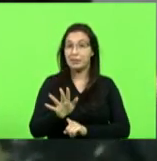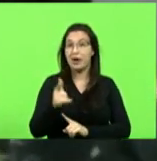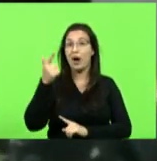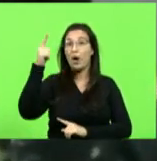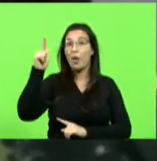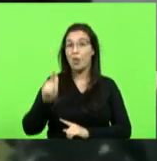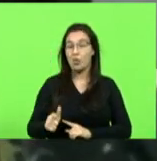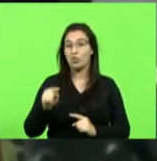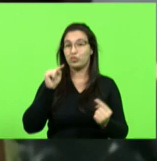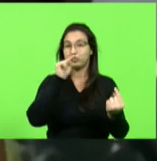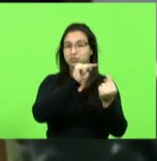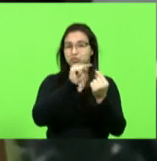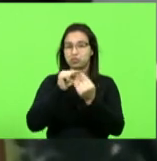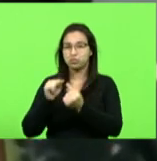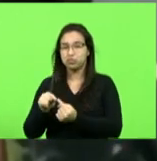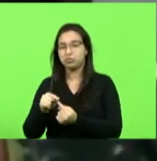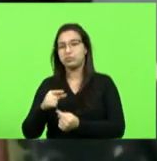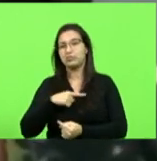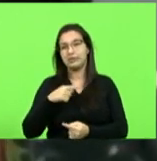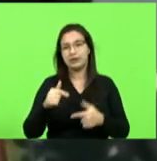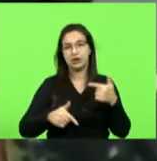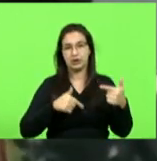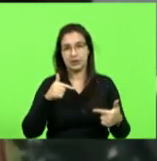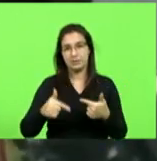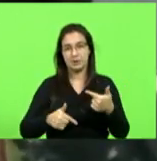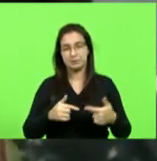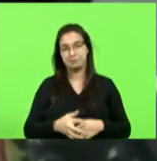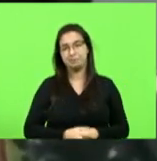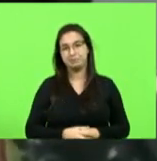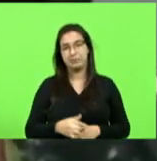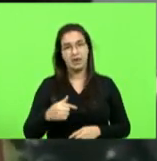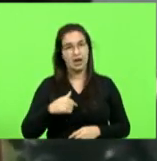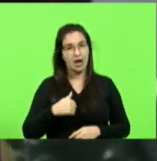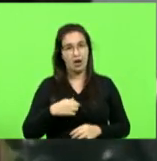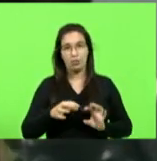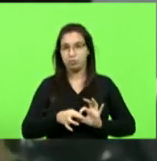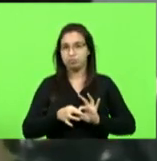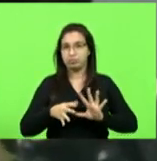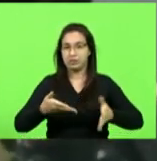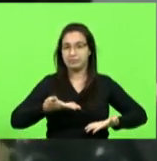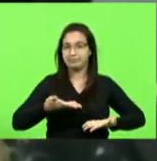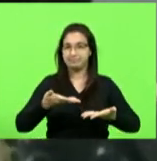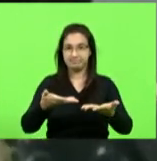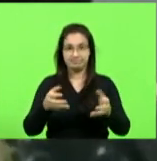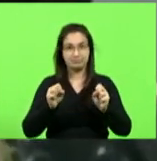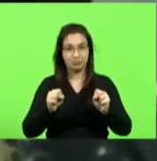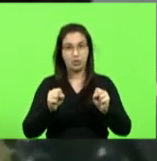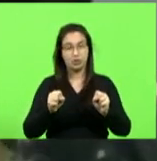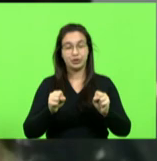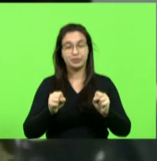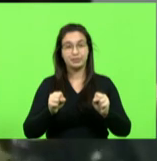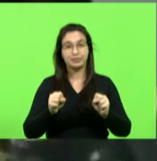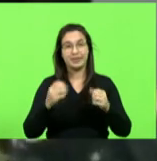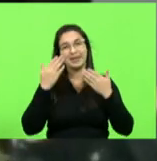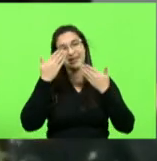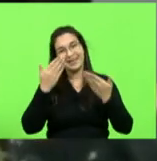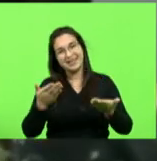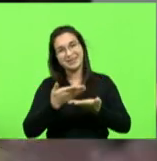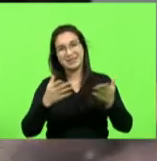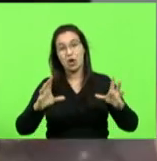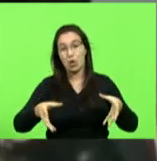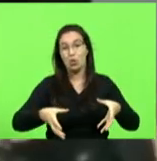outros métodos, né, de trabalho. Então, eu me coloco à disposição, novamente, eu agradeço muito, né, esse time feminino,